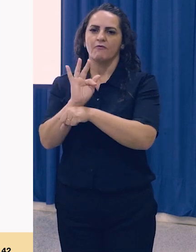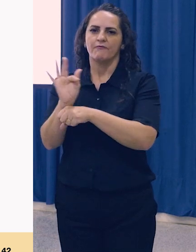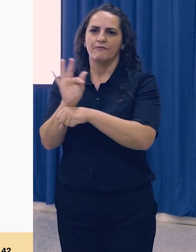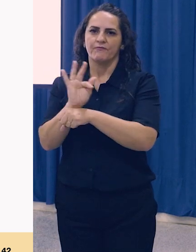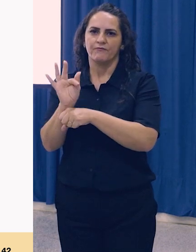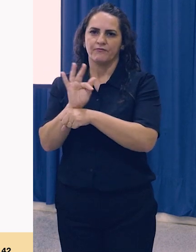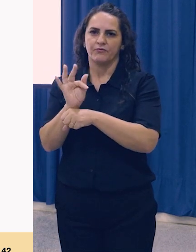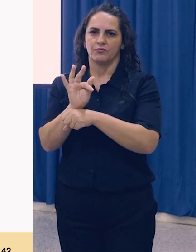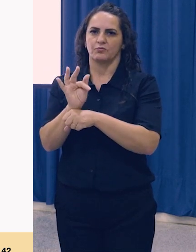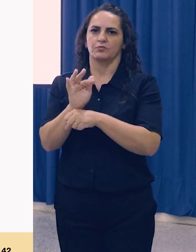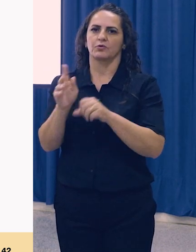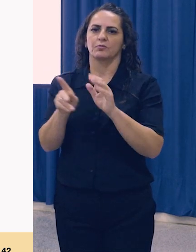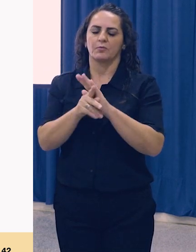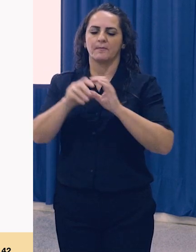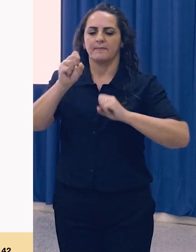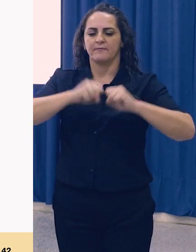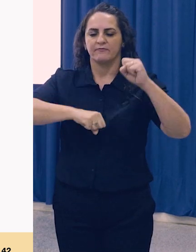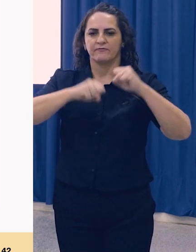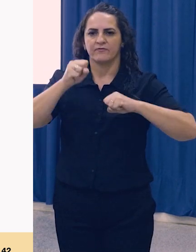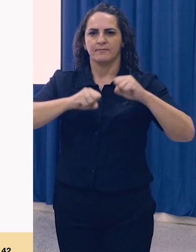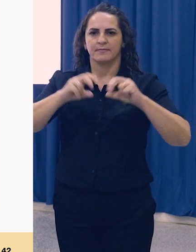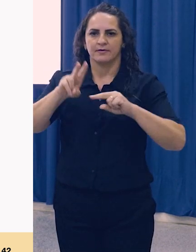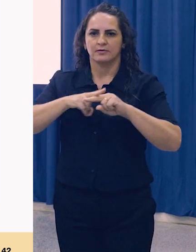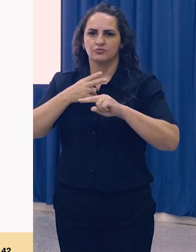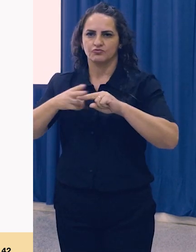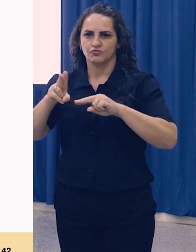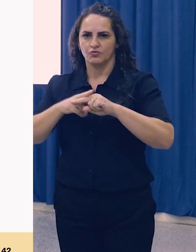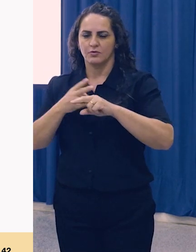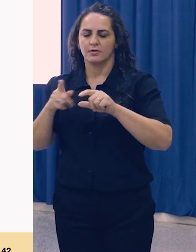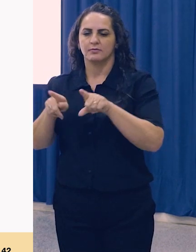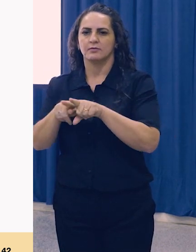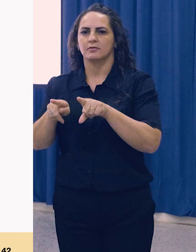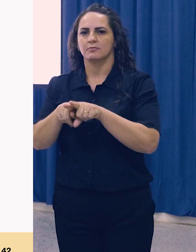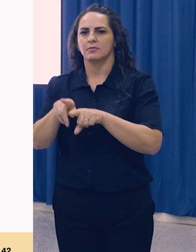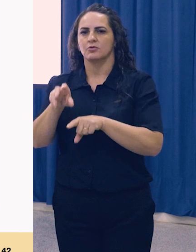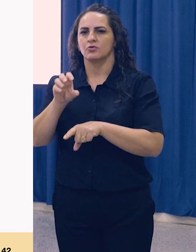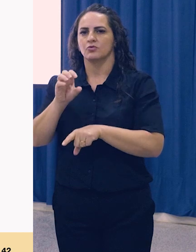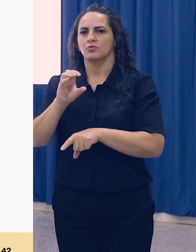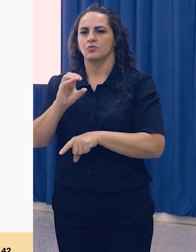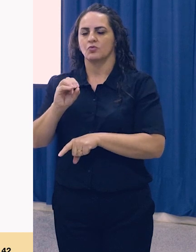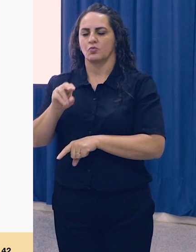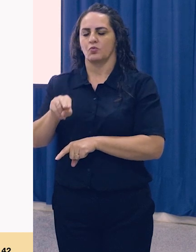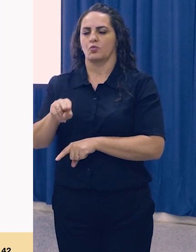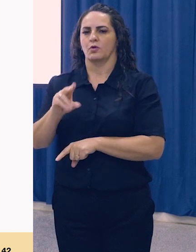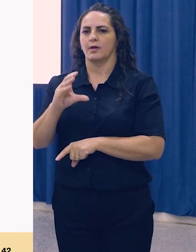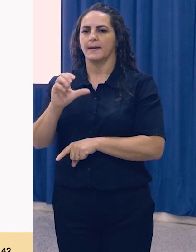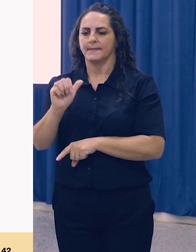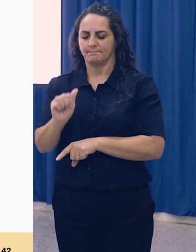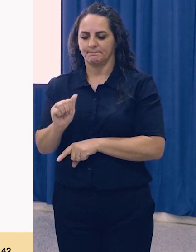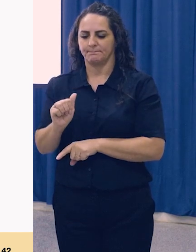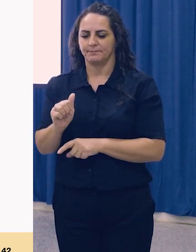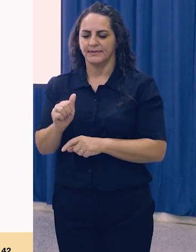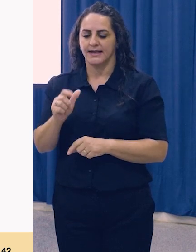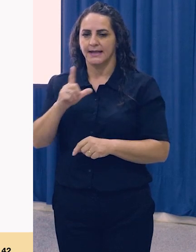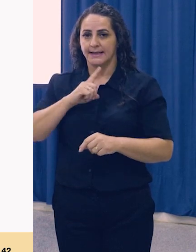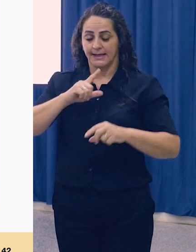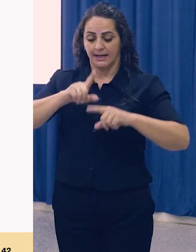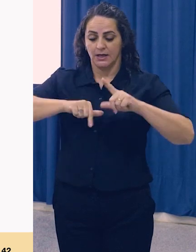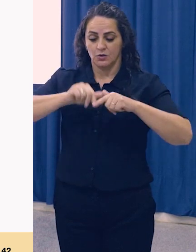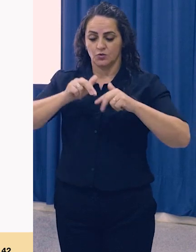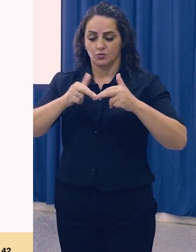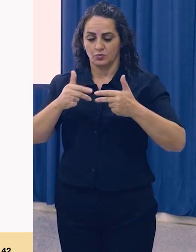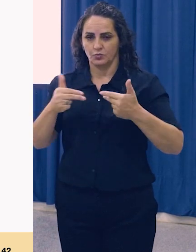Fantástica Fábrica de Chocolate e do Wonka, que é o mais recente, né? Ele tem esses produtos